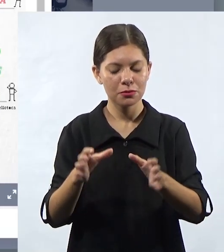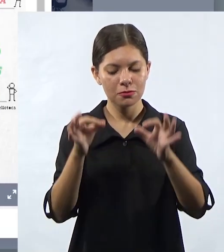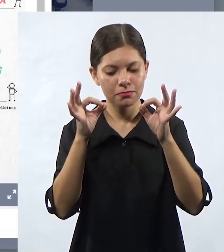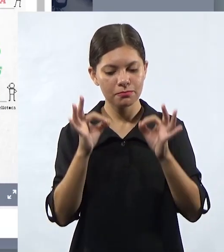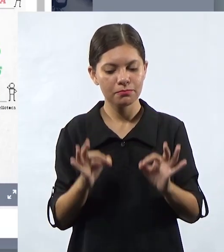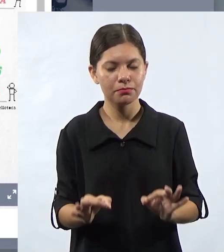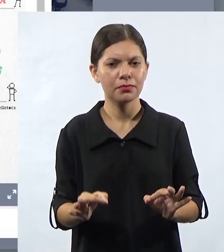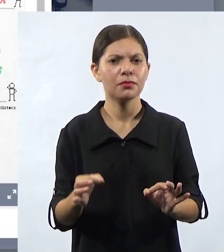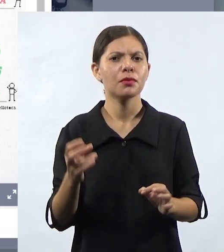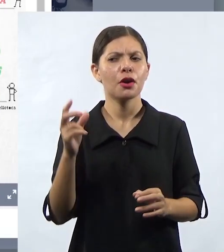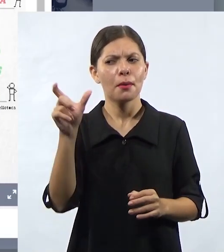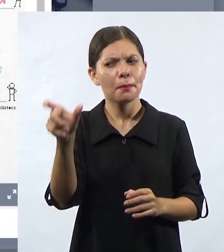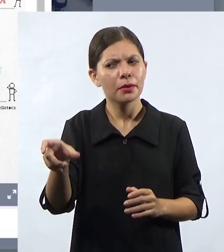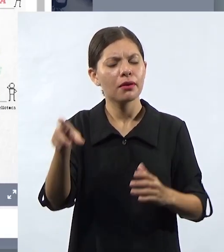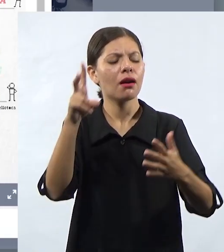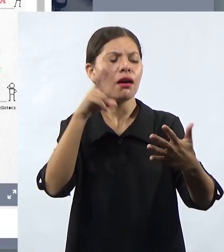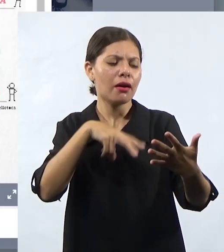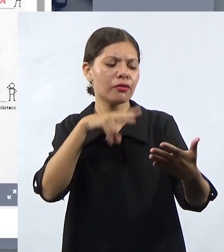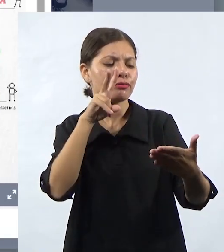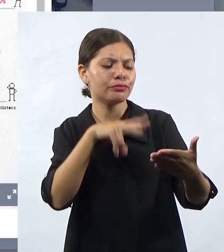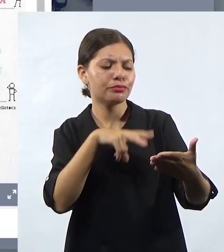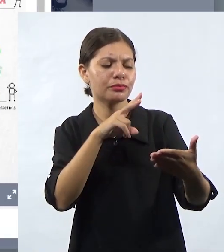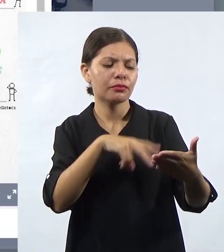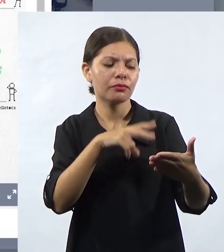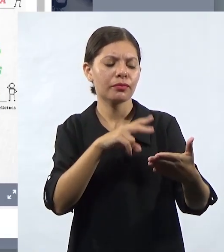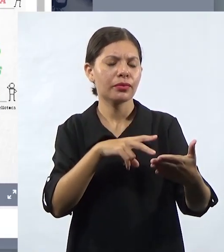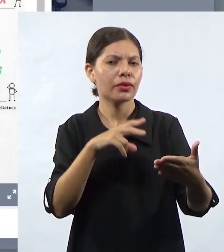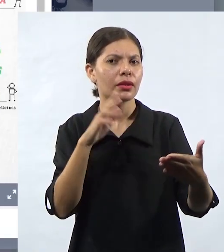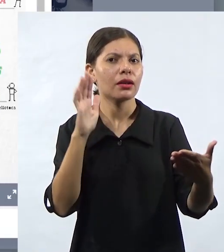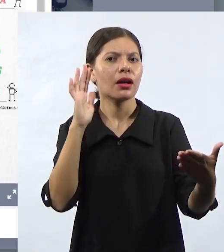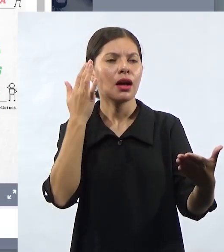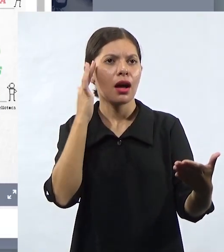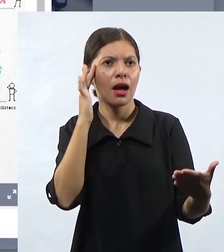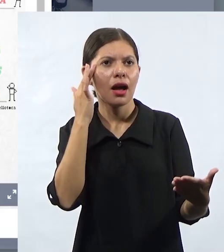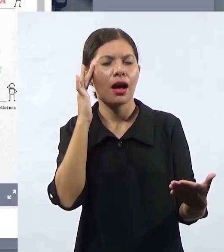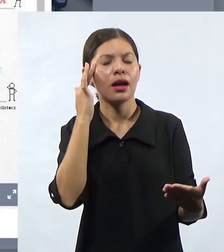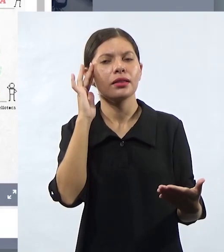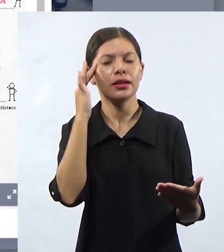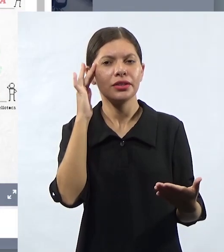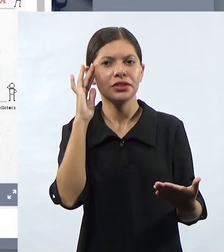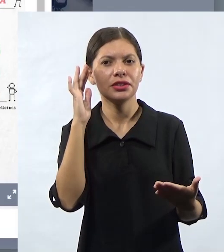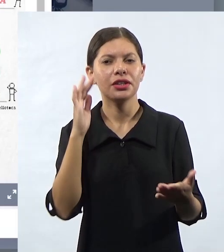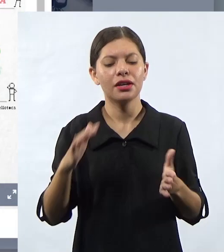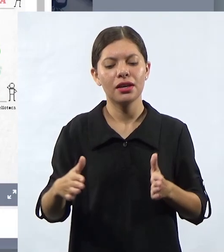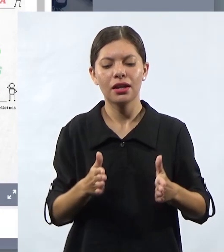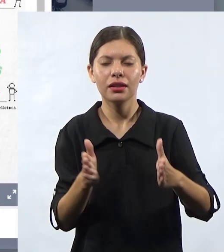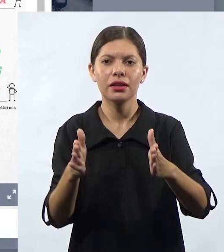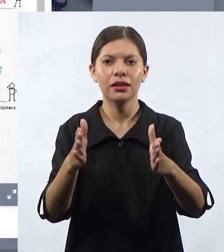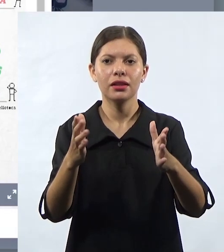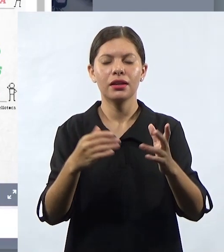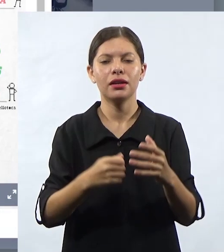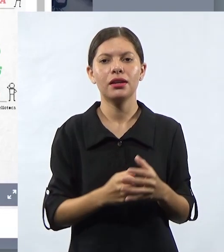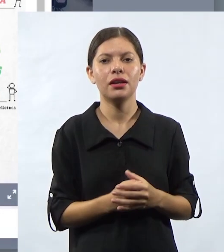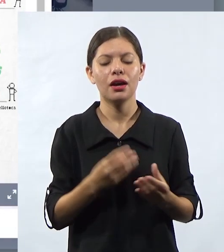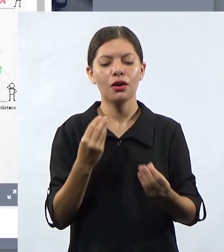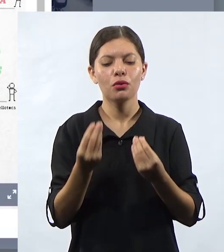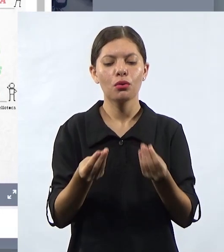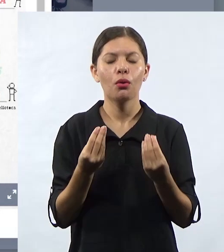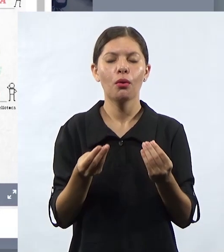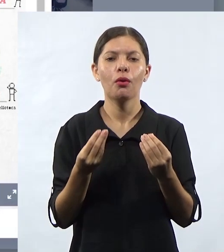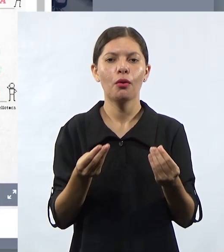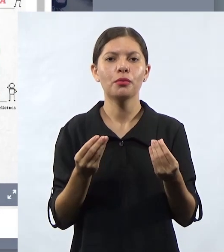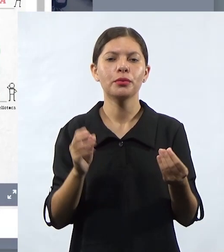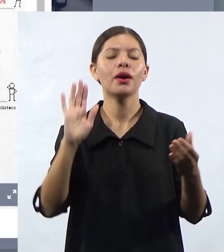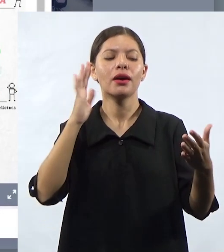bem definido para quem visualizar a linha, só saber qual que é a trilha que vai ser seguida, qual é o